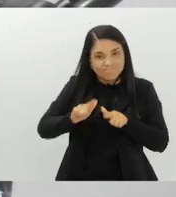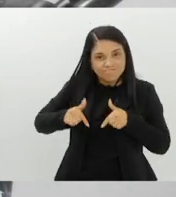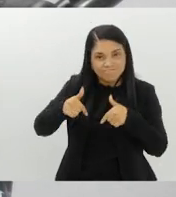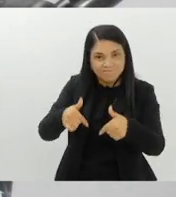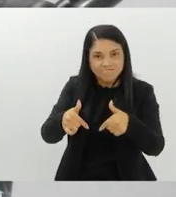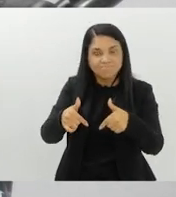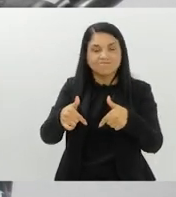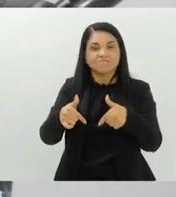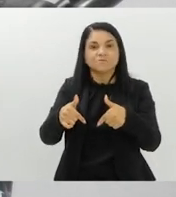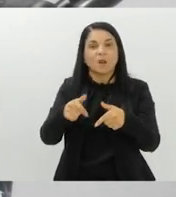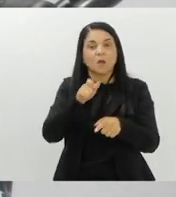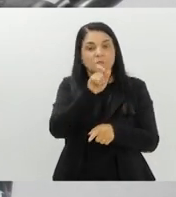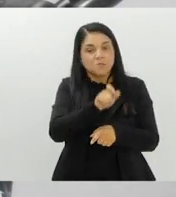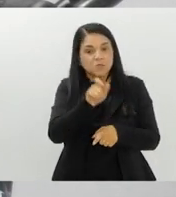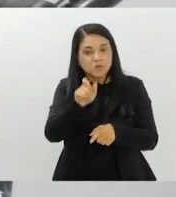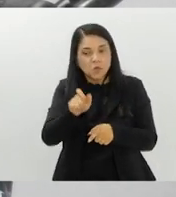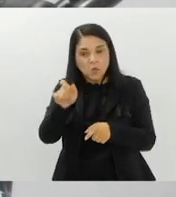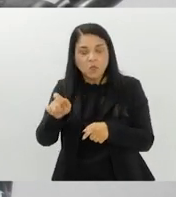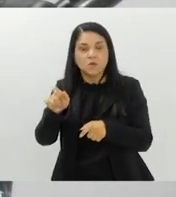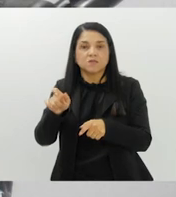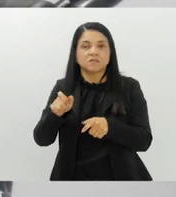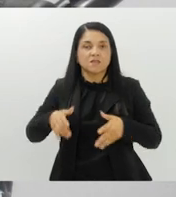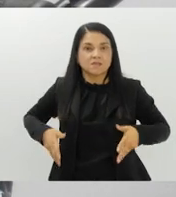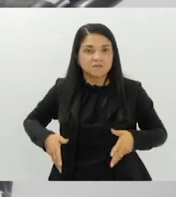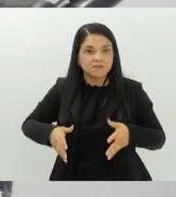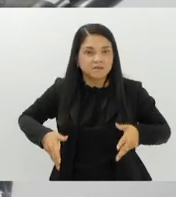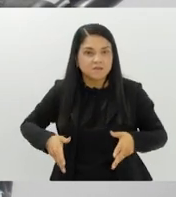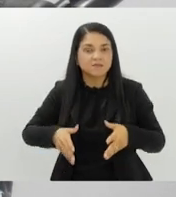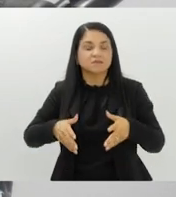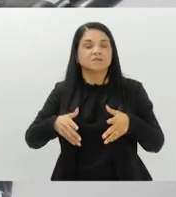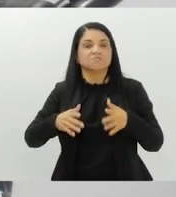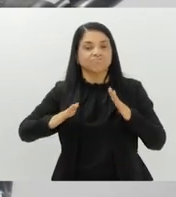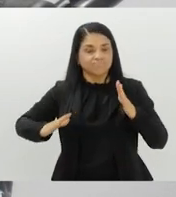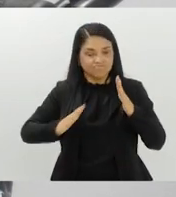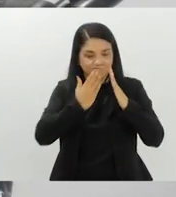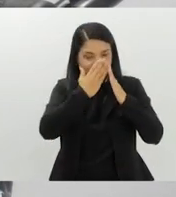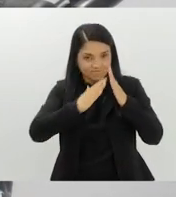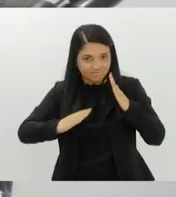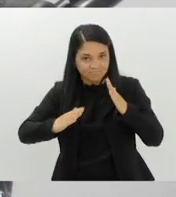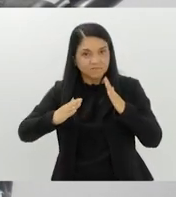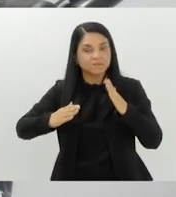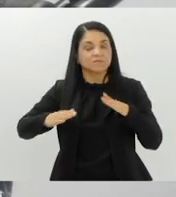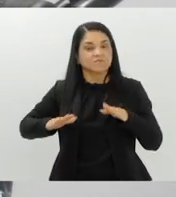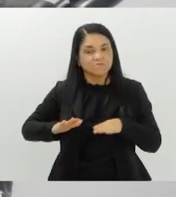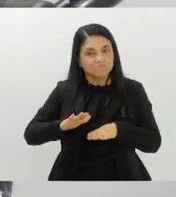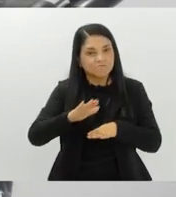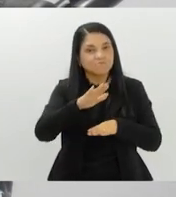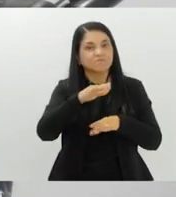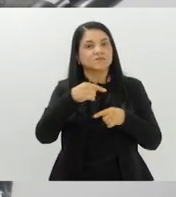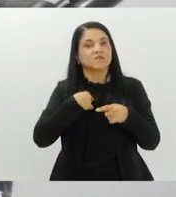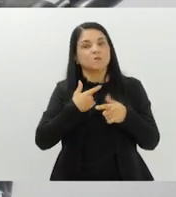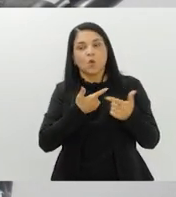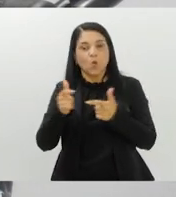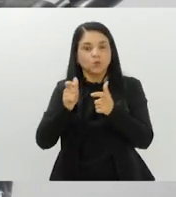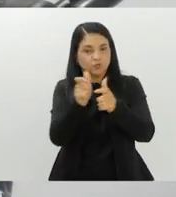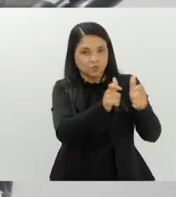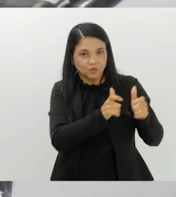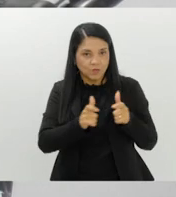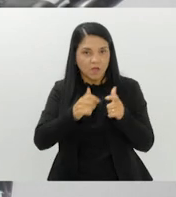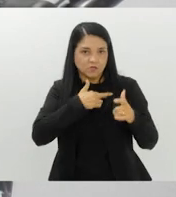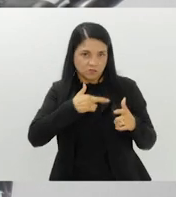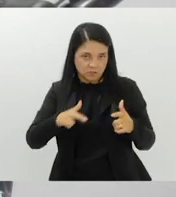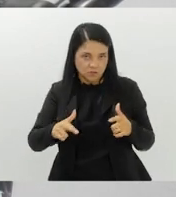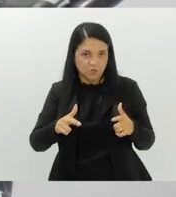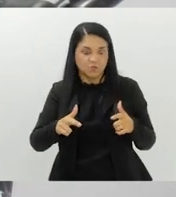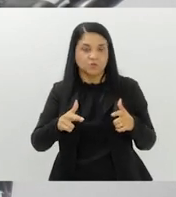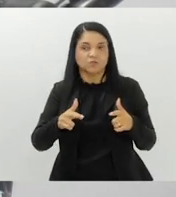que pessoas cadeirantes acessem o terreiro, acessem os outros espaços religiosos, também